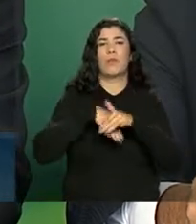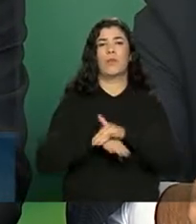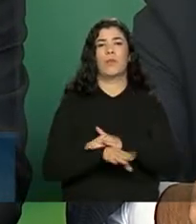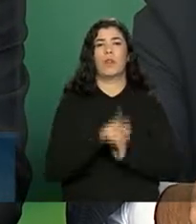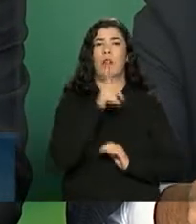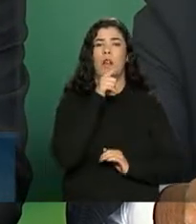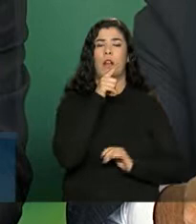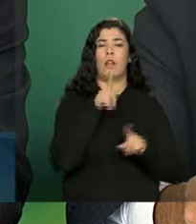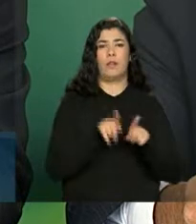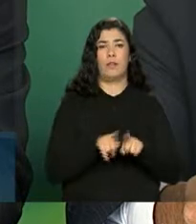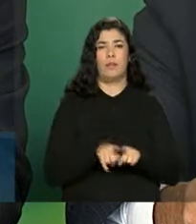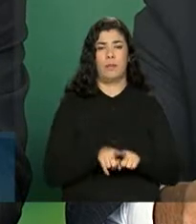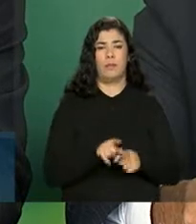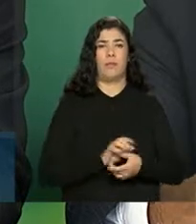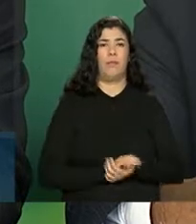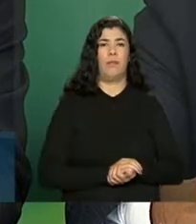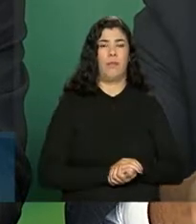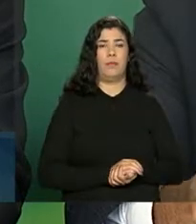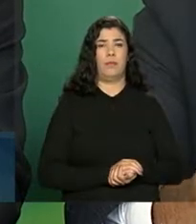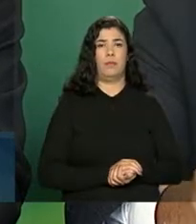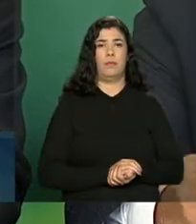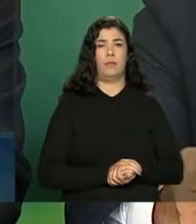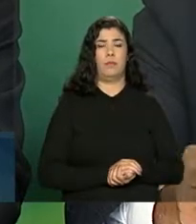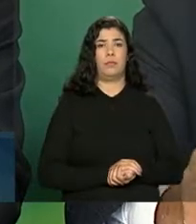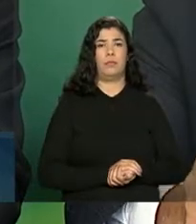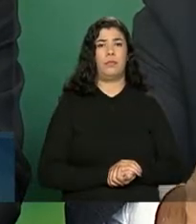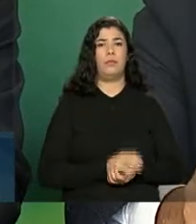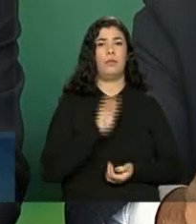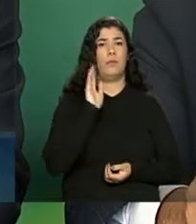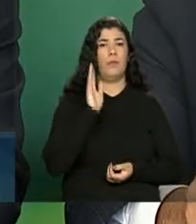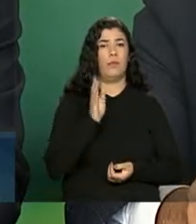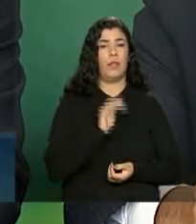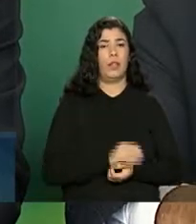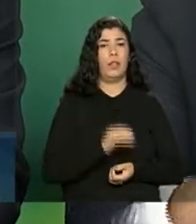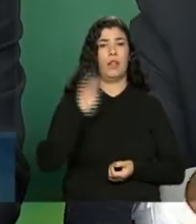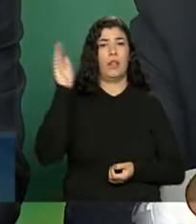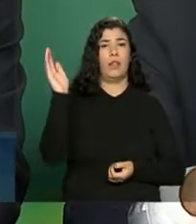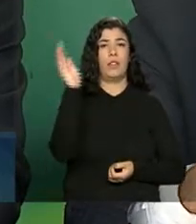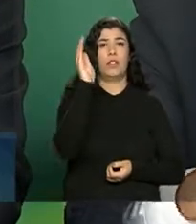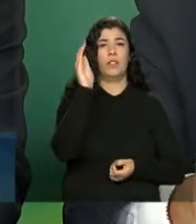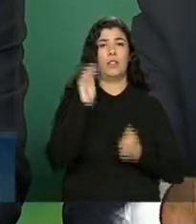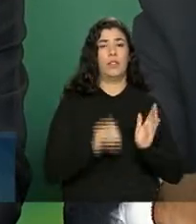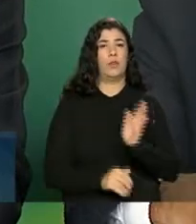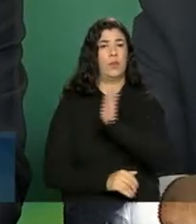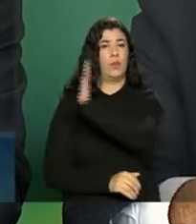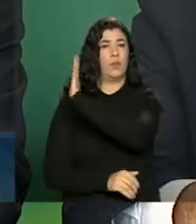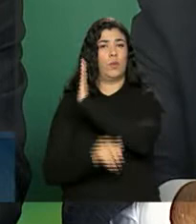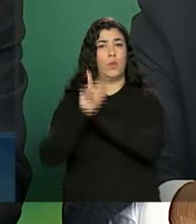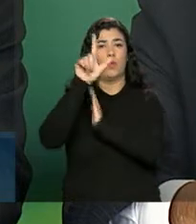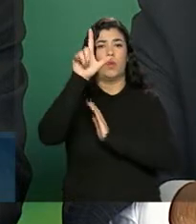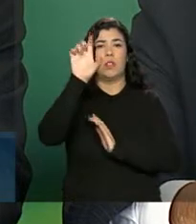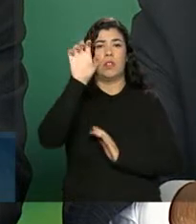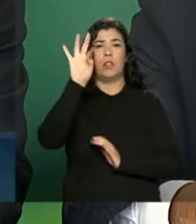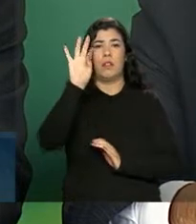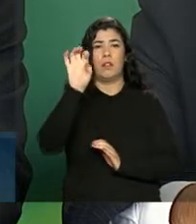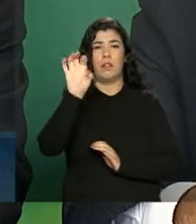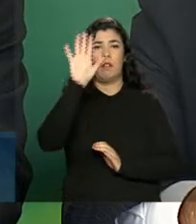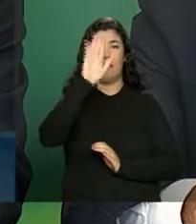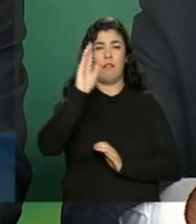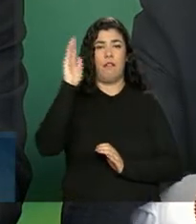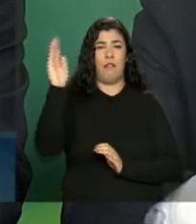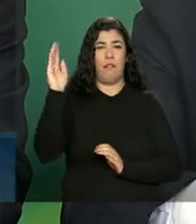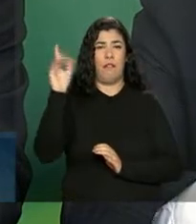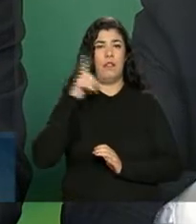armazenamento daqui a pouco e leste do Nordeste é um regime diferenciado de chuvas eleva Zona da Mata é mais